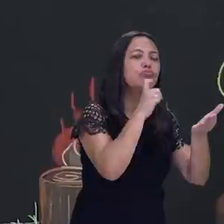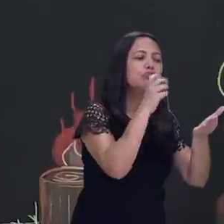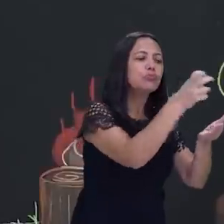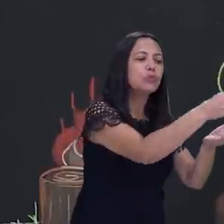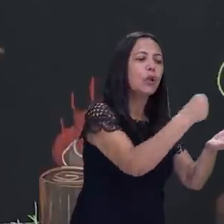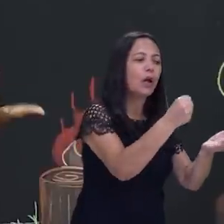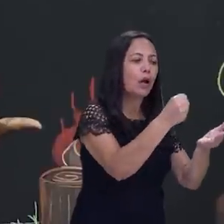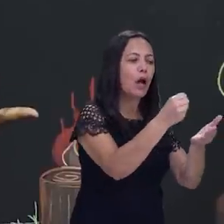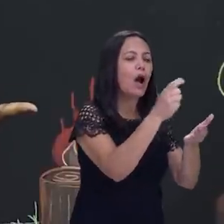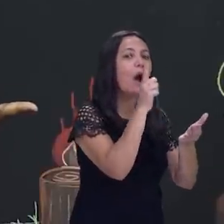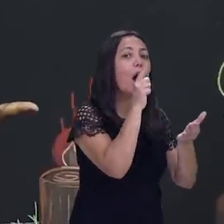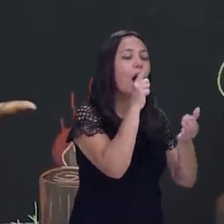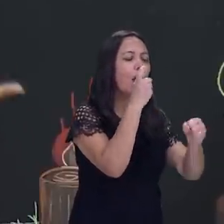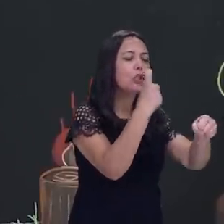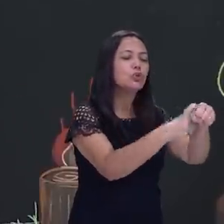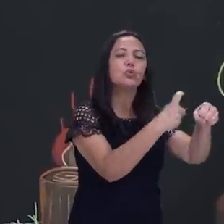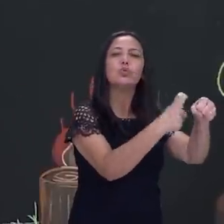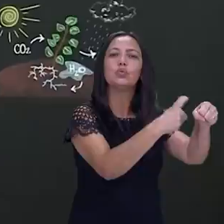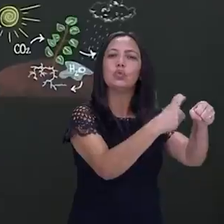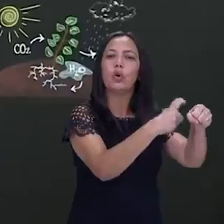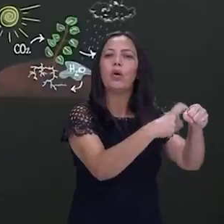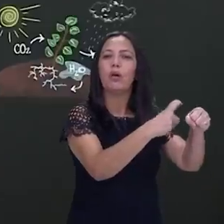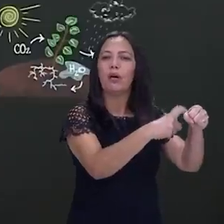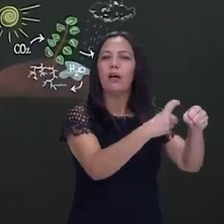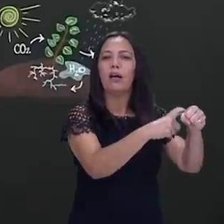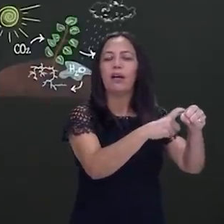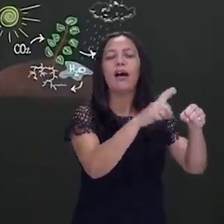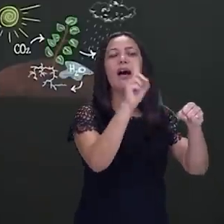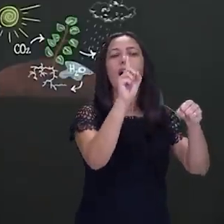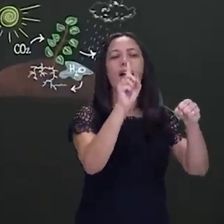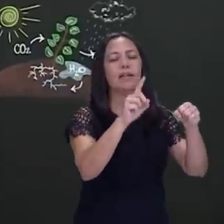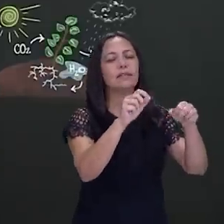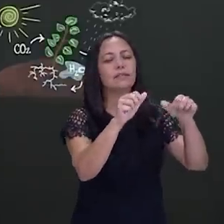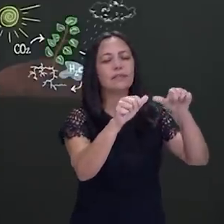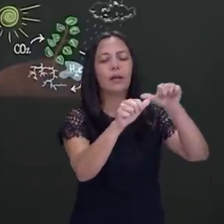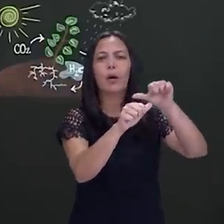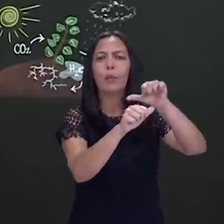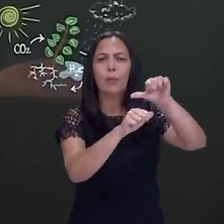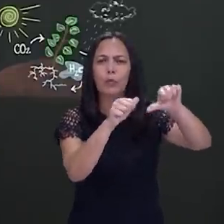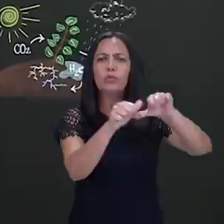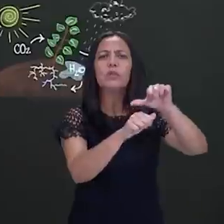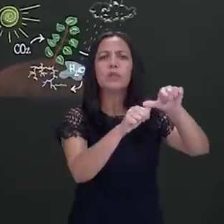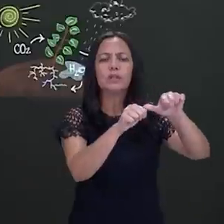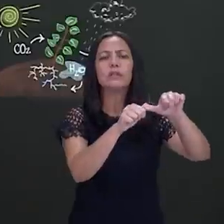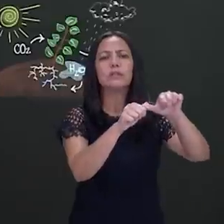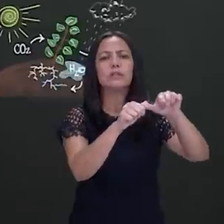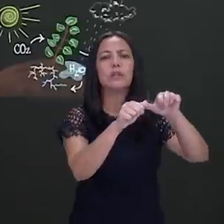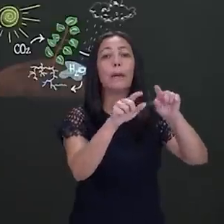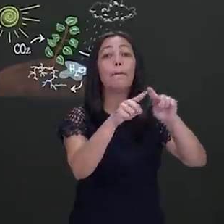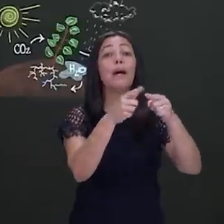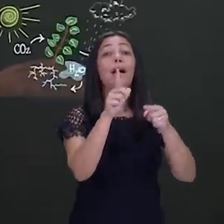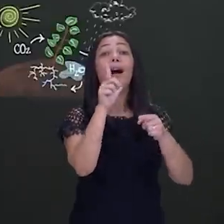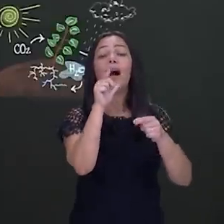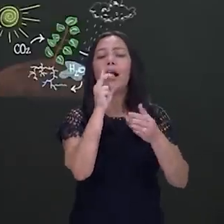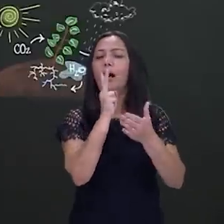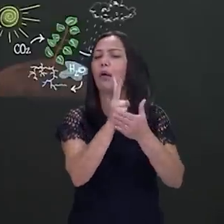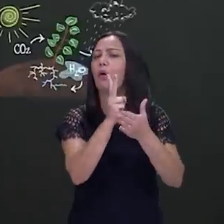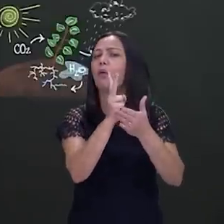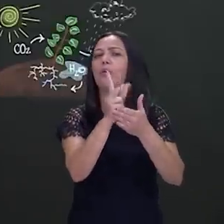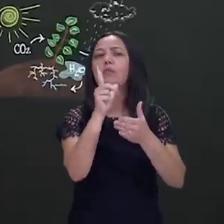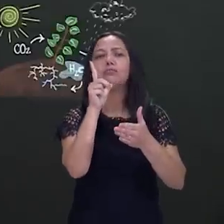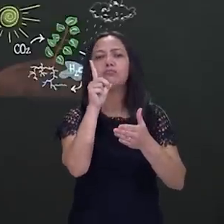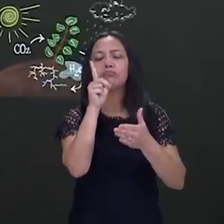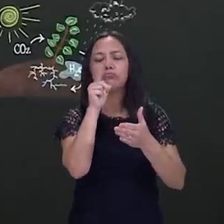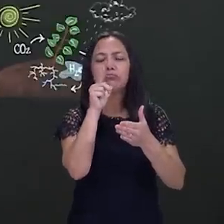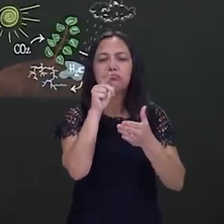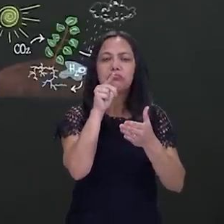água no estado líquido vira gelo. É uma mudança na essência da substância? Não, continua sendo água. Então eu